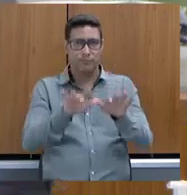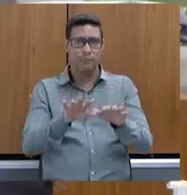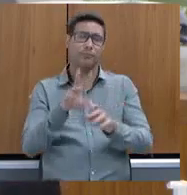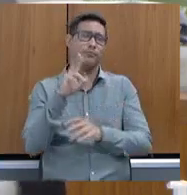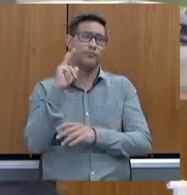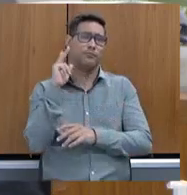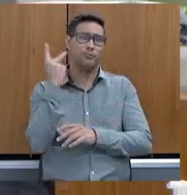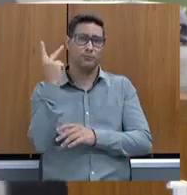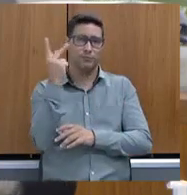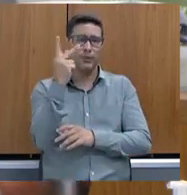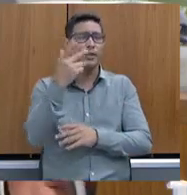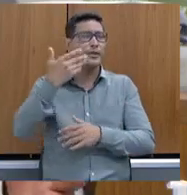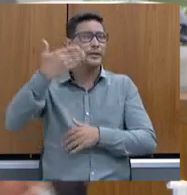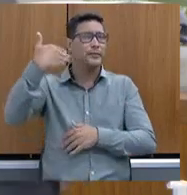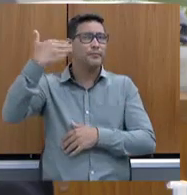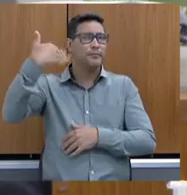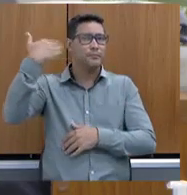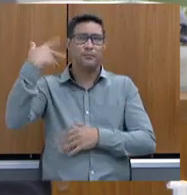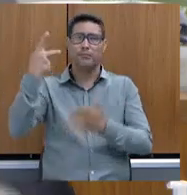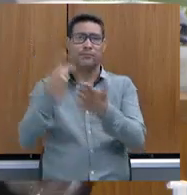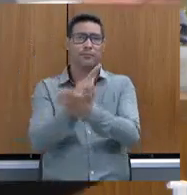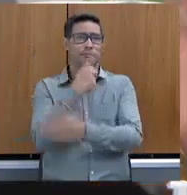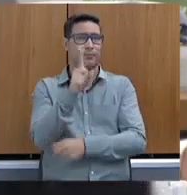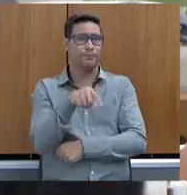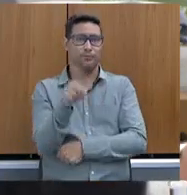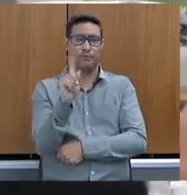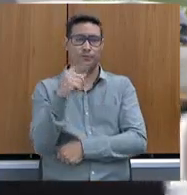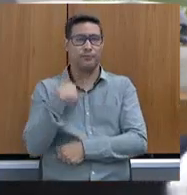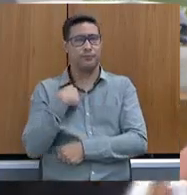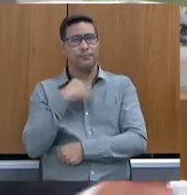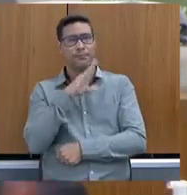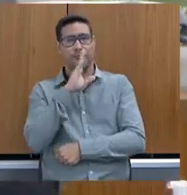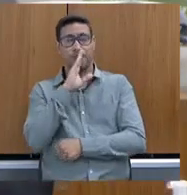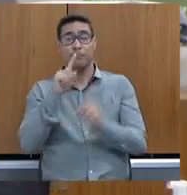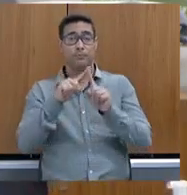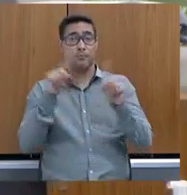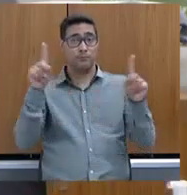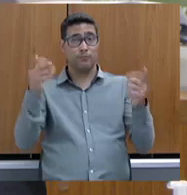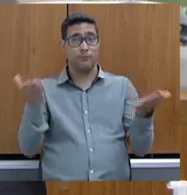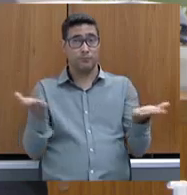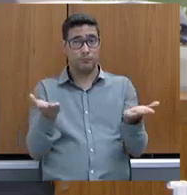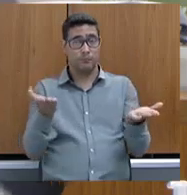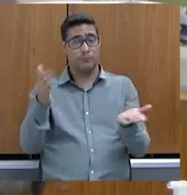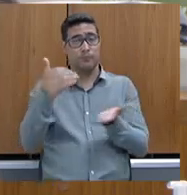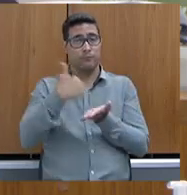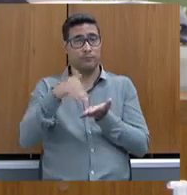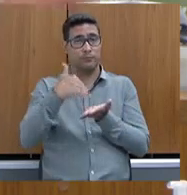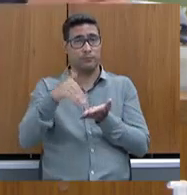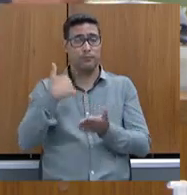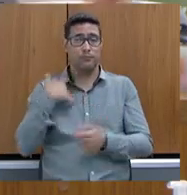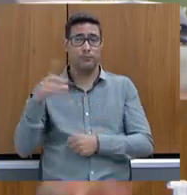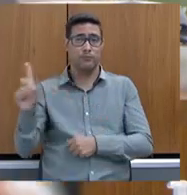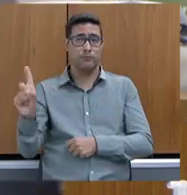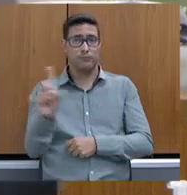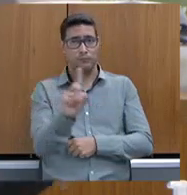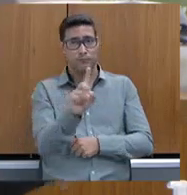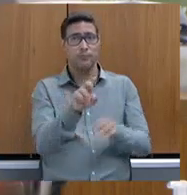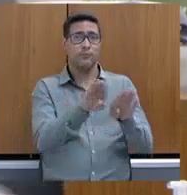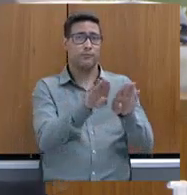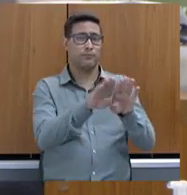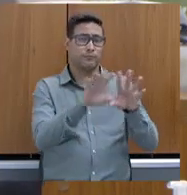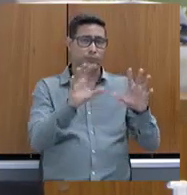deixava de fazer tava silenciosa mas com a presença de sua excelência como comentário com toda sua equipe